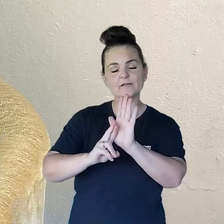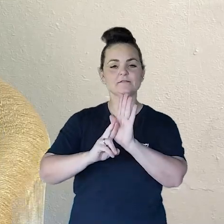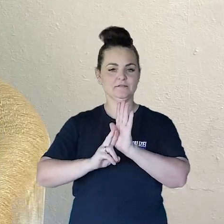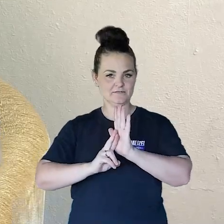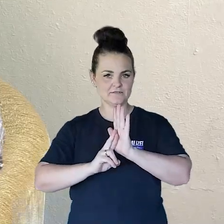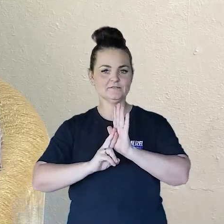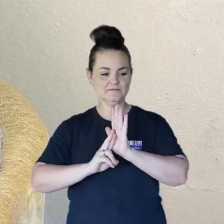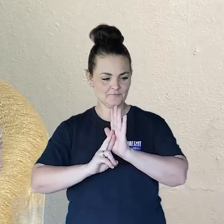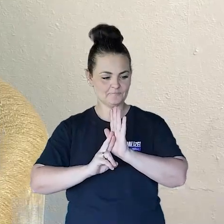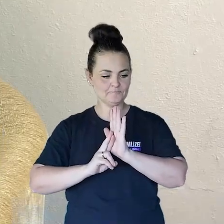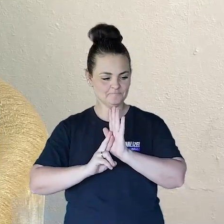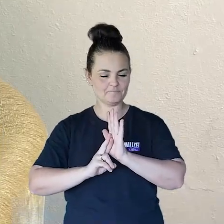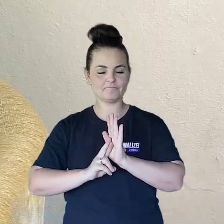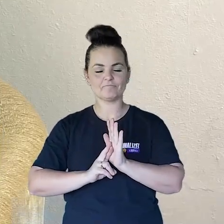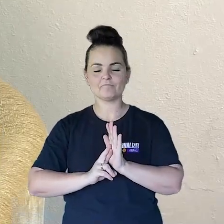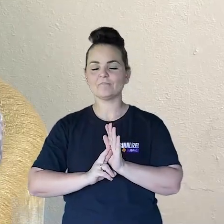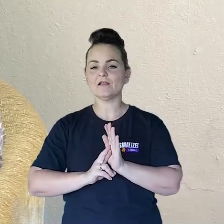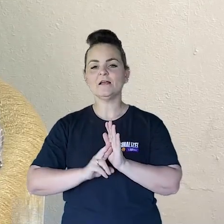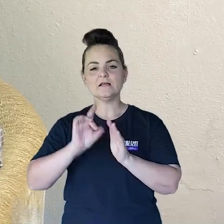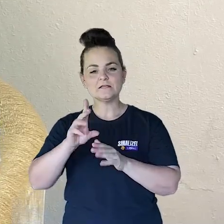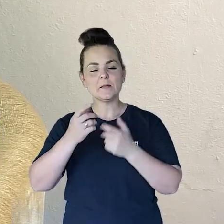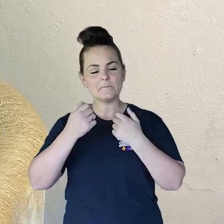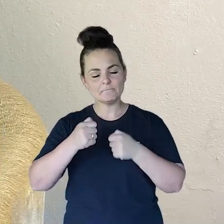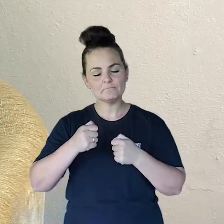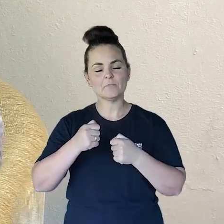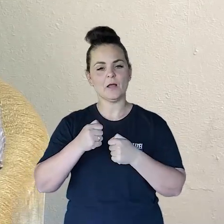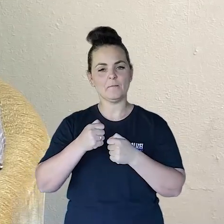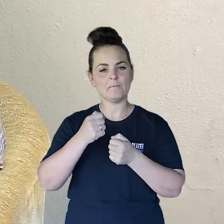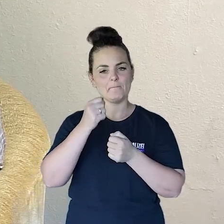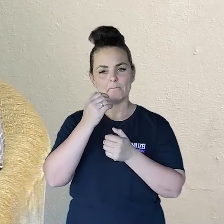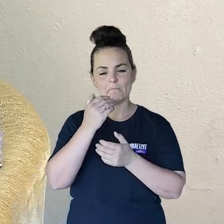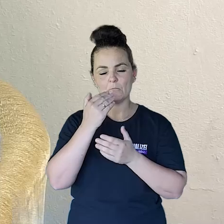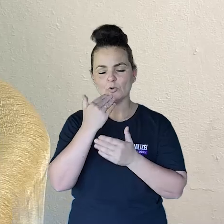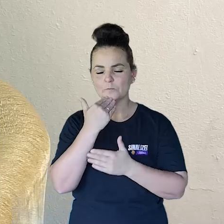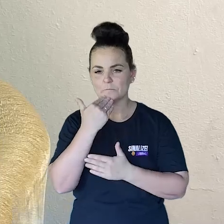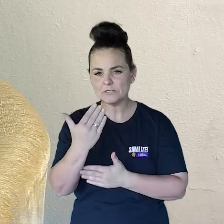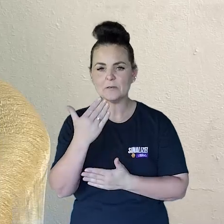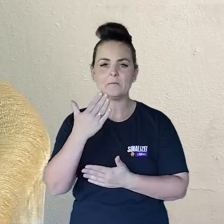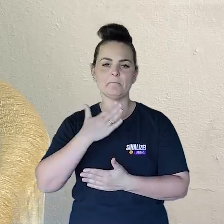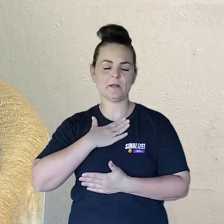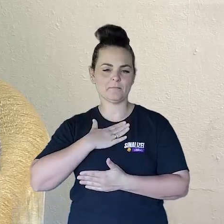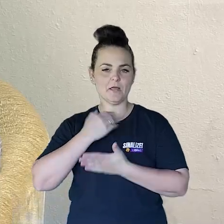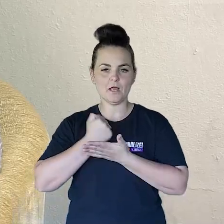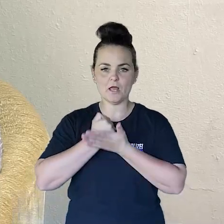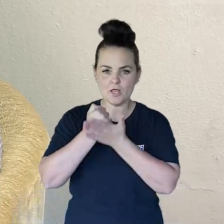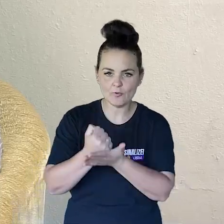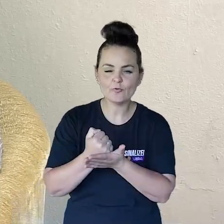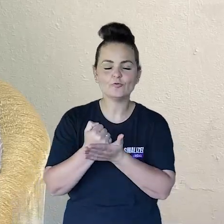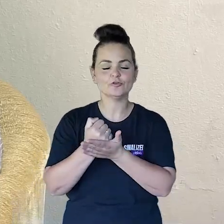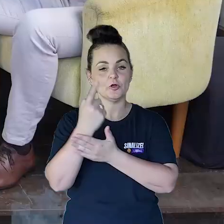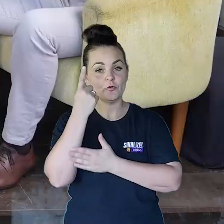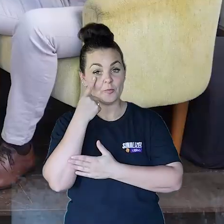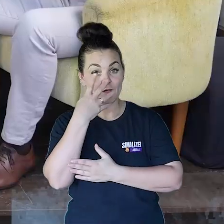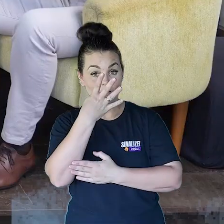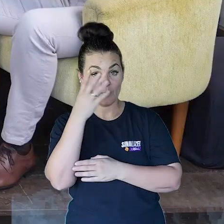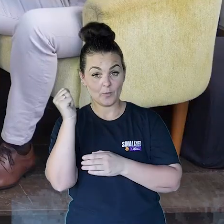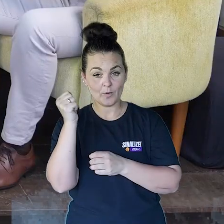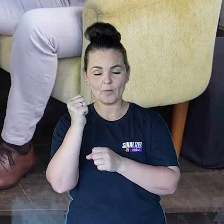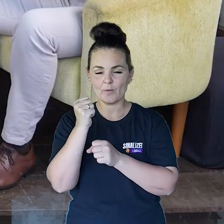e assim eu irei fazer. Contem sempre comigo, um forte abraço e nos vemos aí nos próximos 4